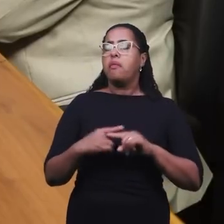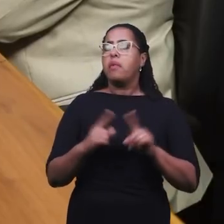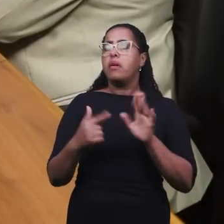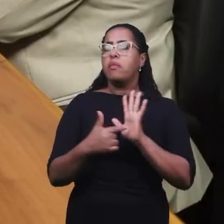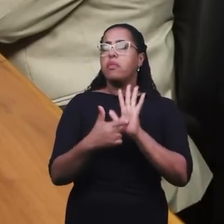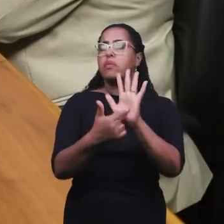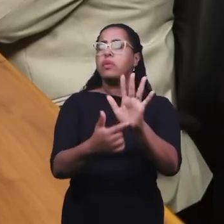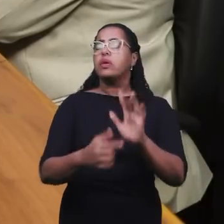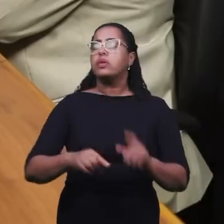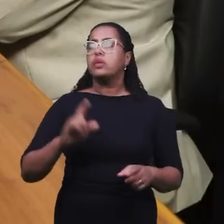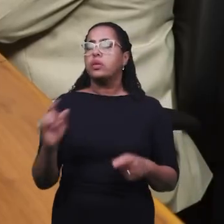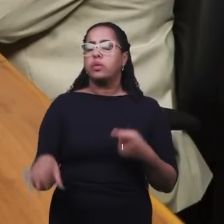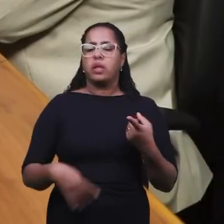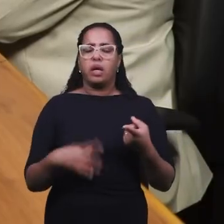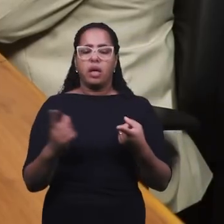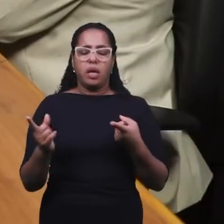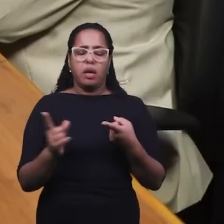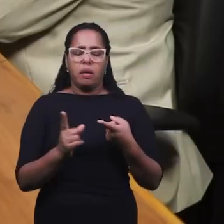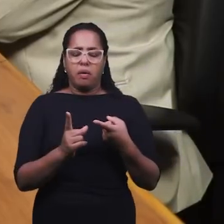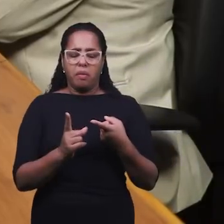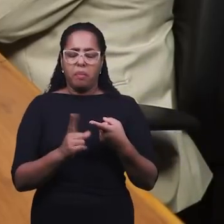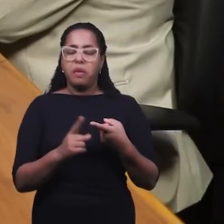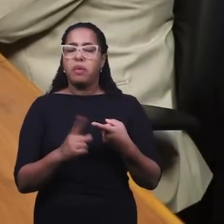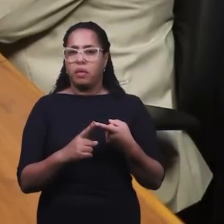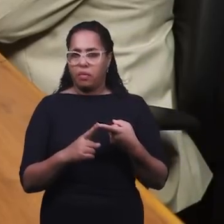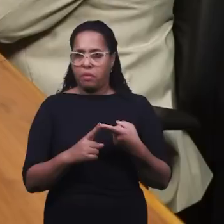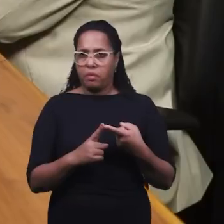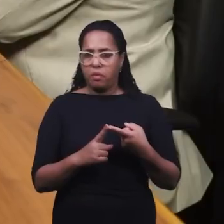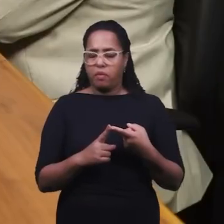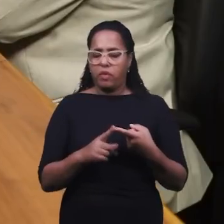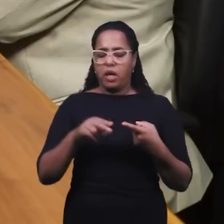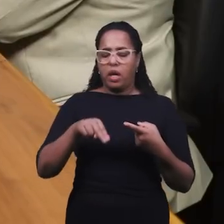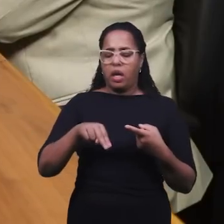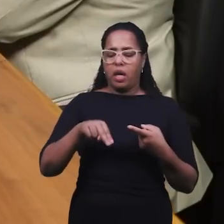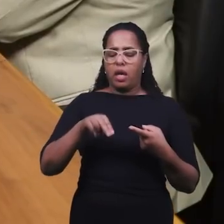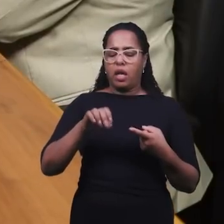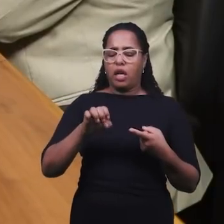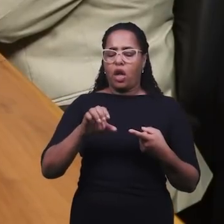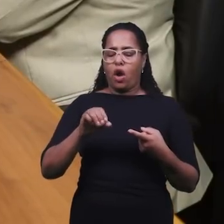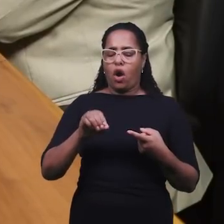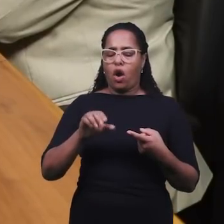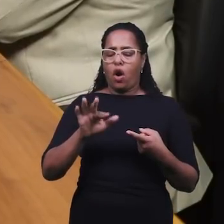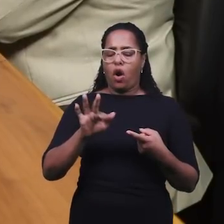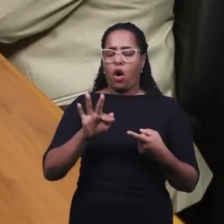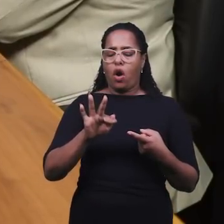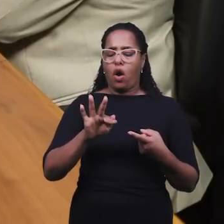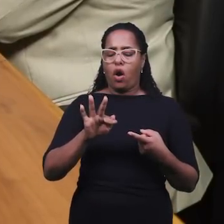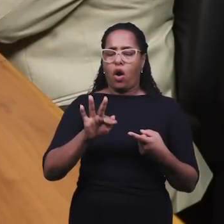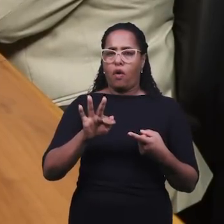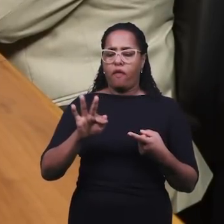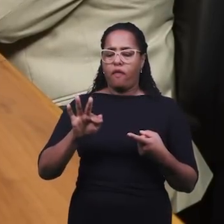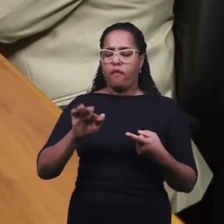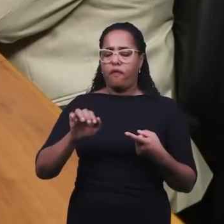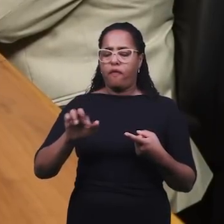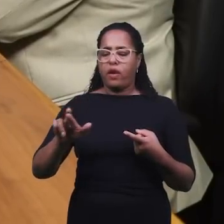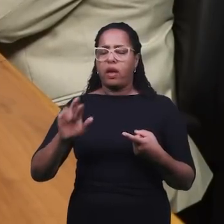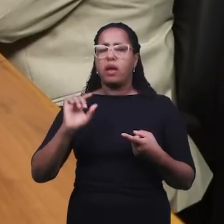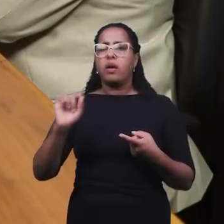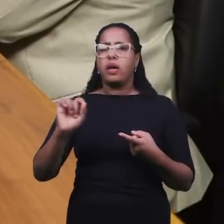era a doutrina da igreja. Então ele começa a falar sobre o diaconato. Então o que ele diz do diaconato?